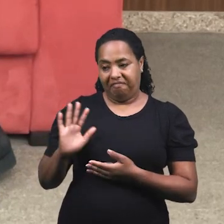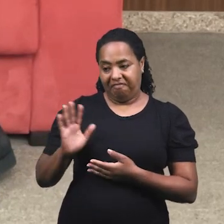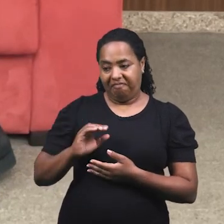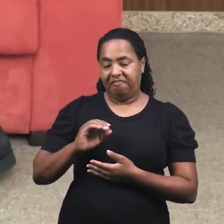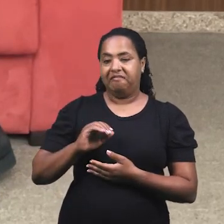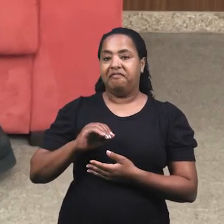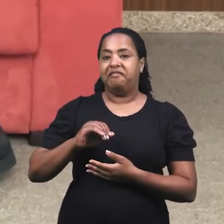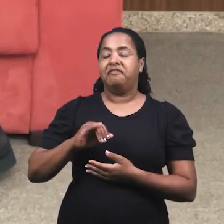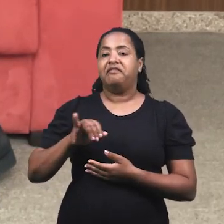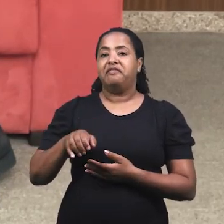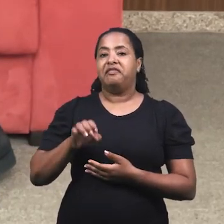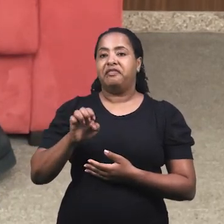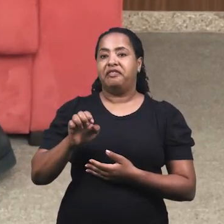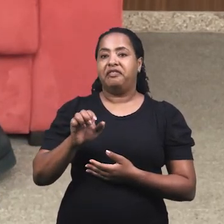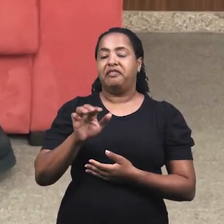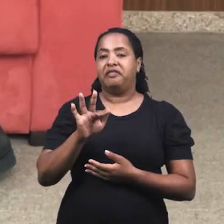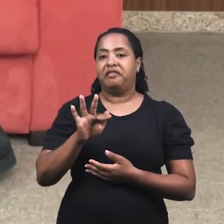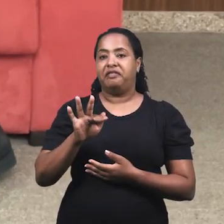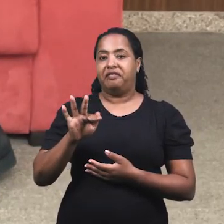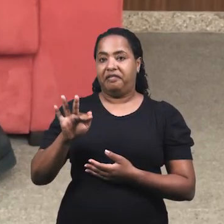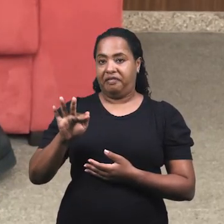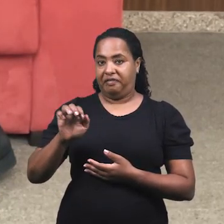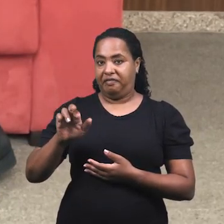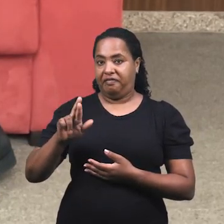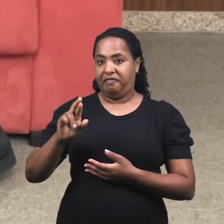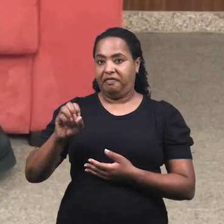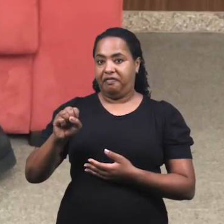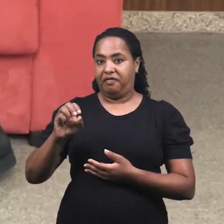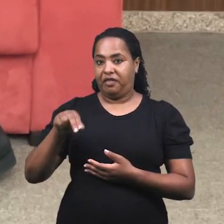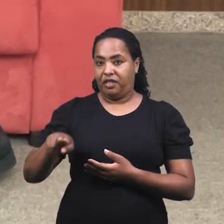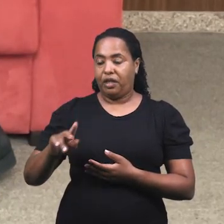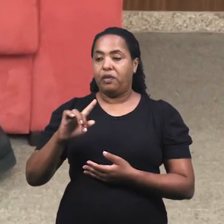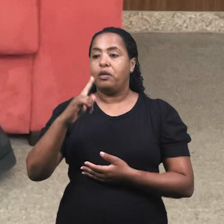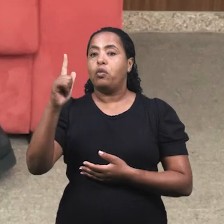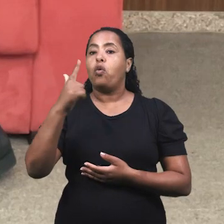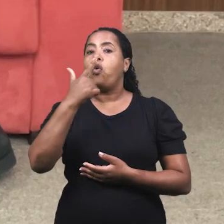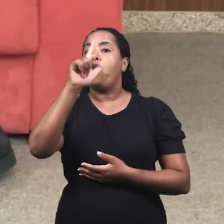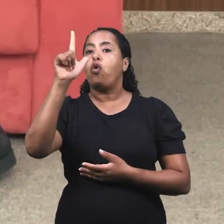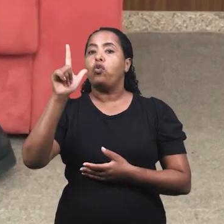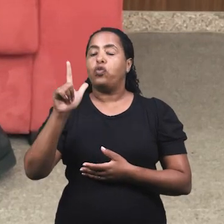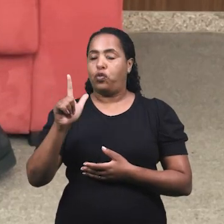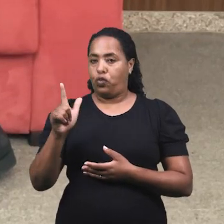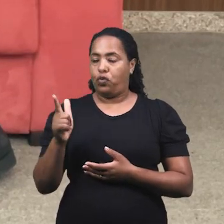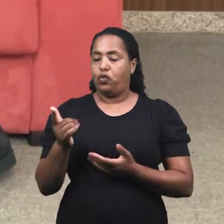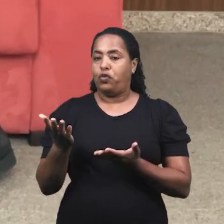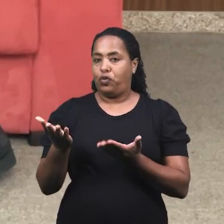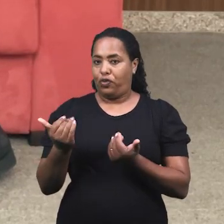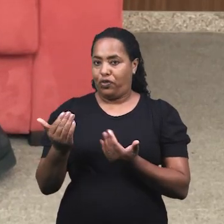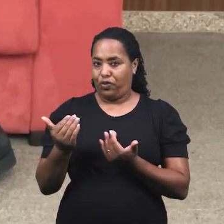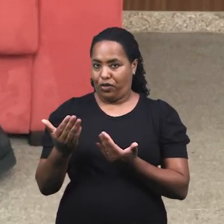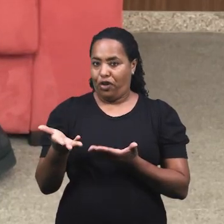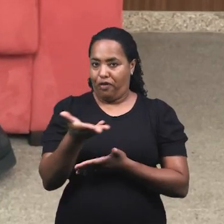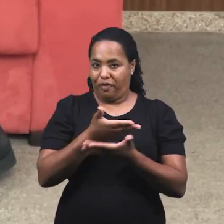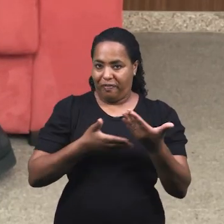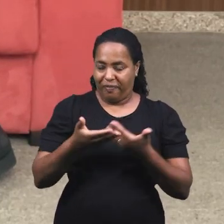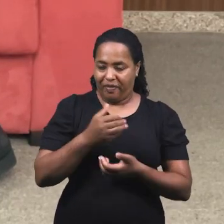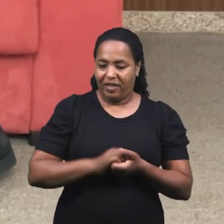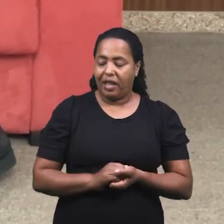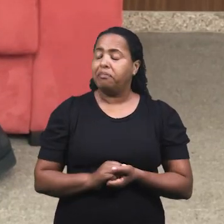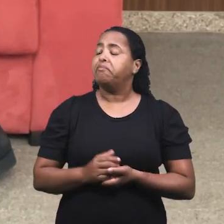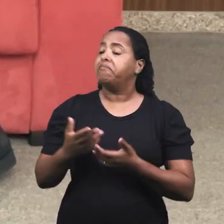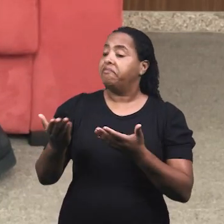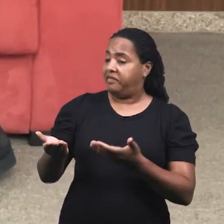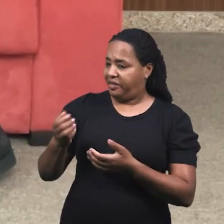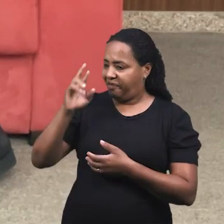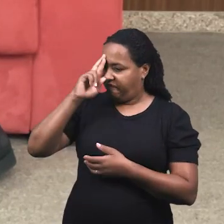nos despedir agora do Jefferson, porque no próximo bloco virá um outro jovem também participar deste programa. Jefferson, eu queria